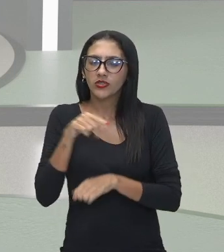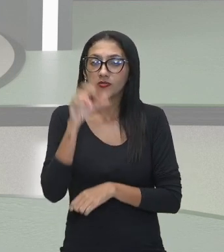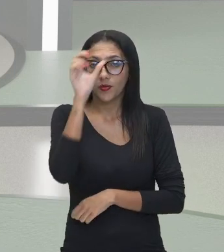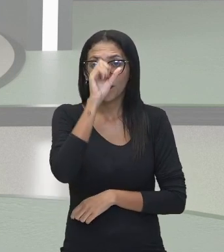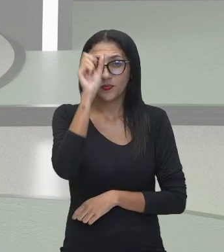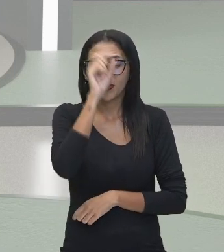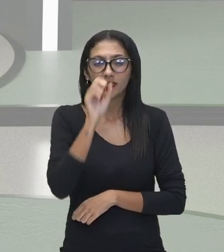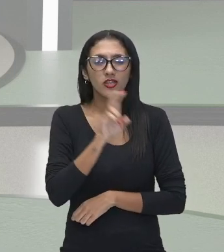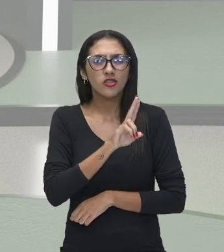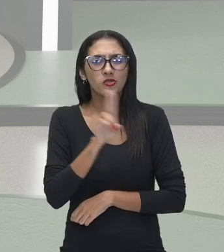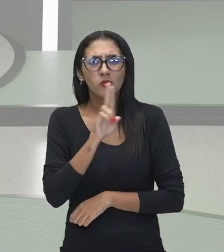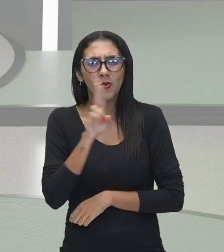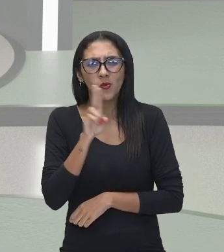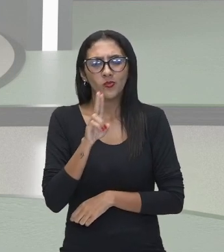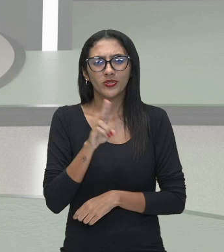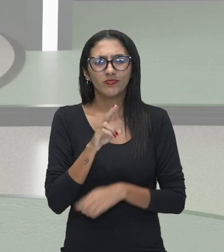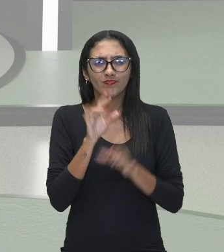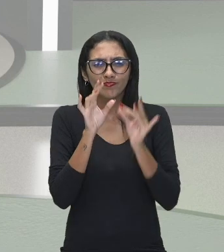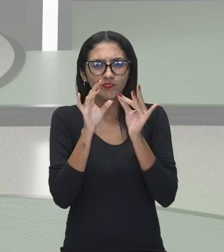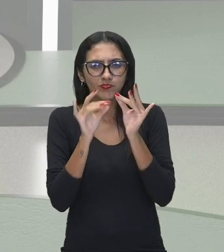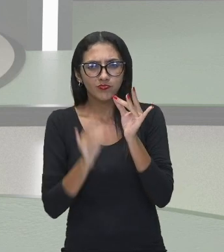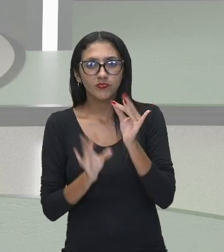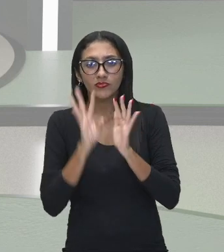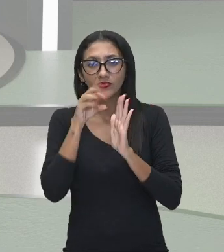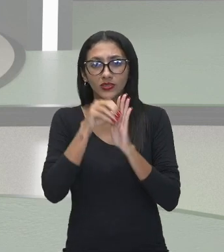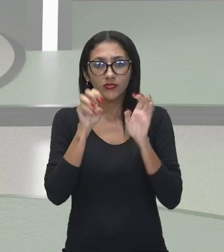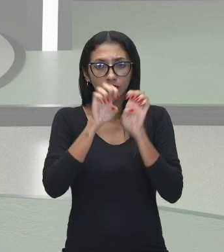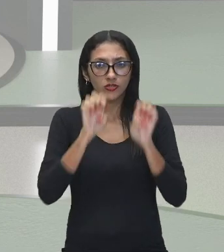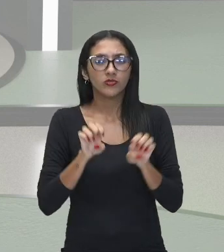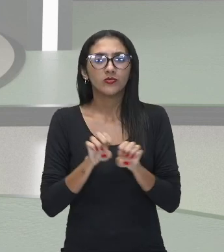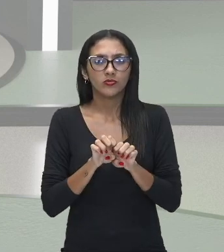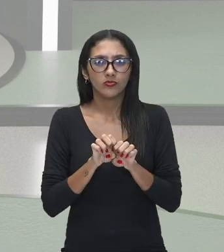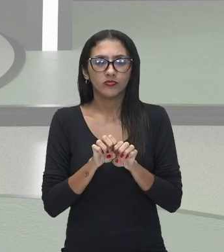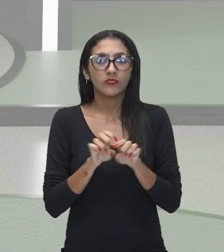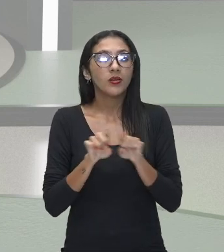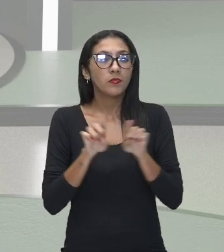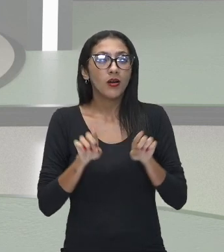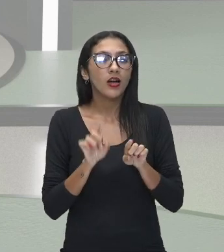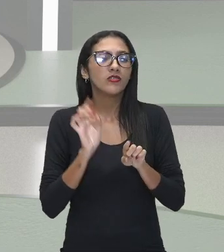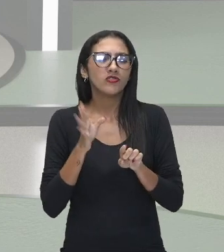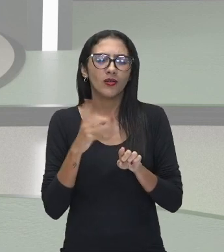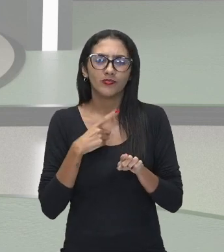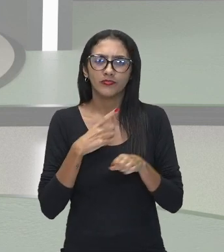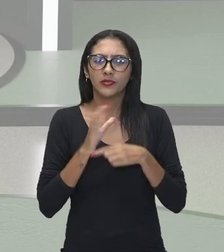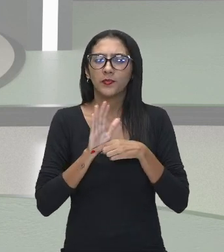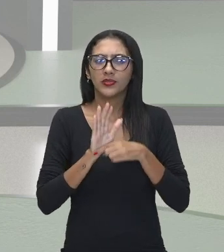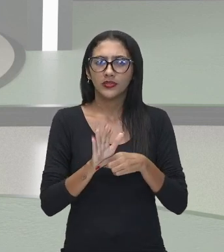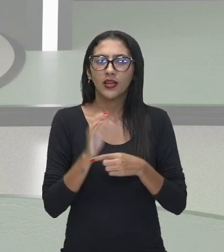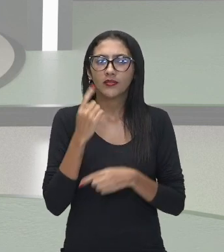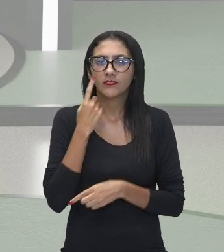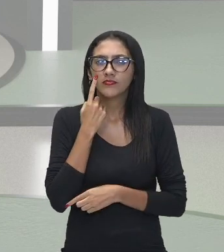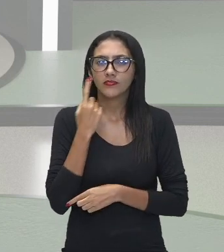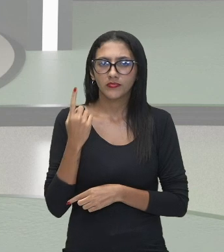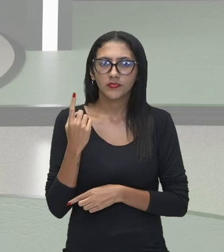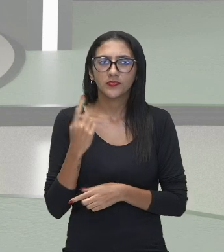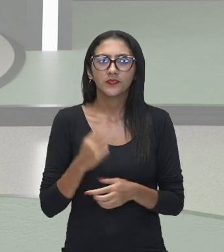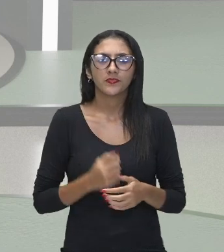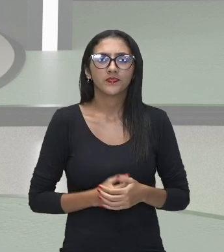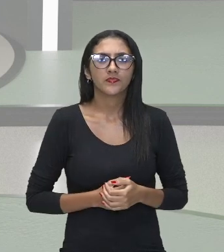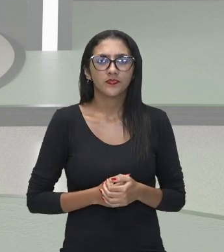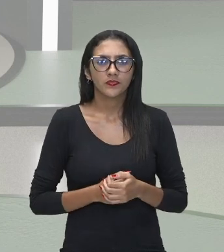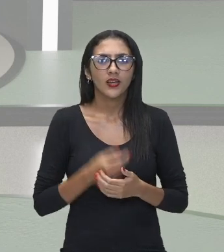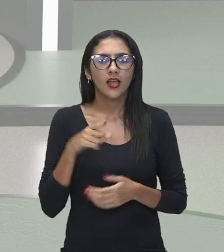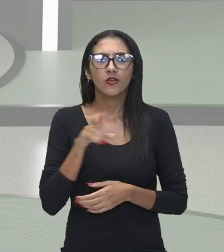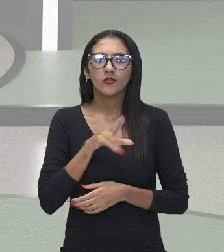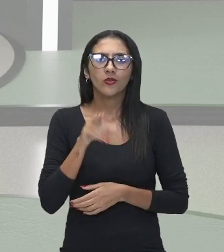cada composto orgânico, né? Mas eu já trouxe aqui para vocês o nome desse isopreno. Isopreno é a característica geral